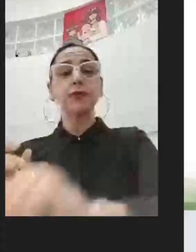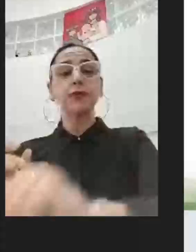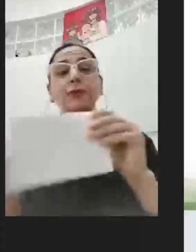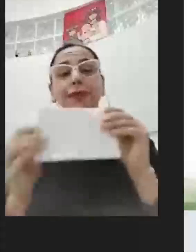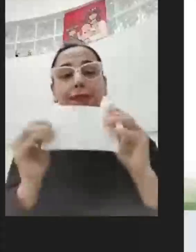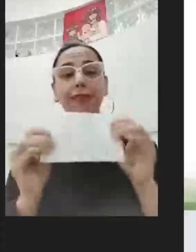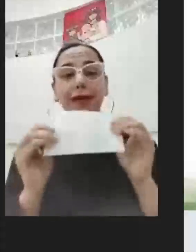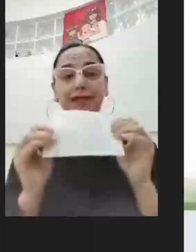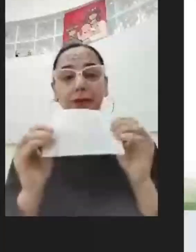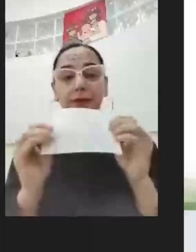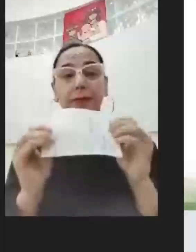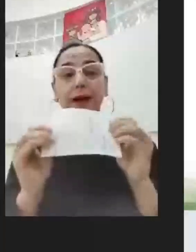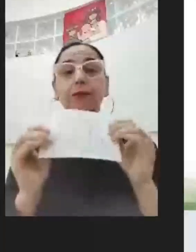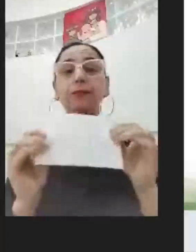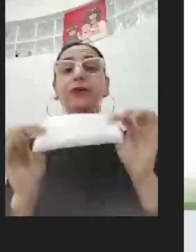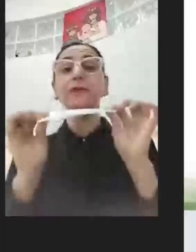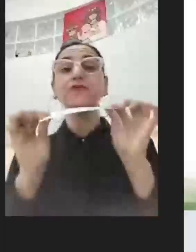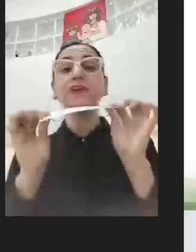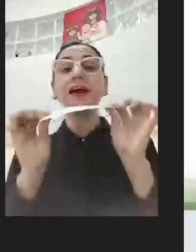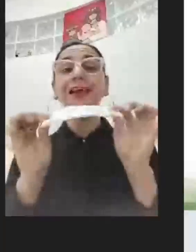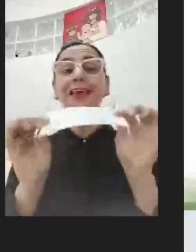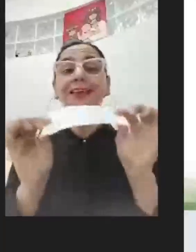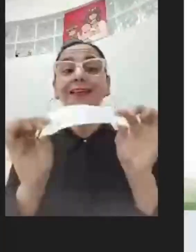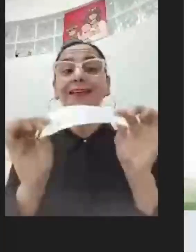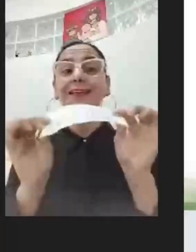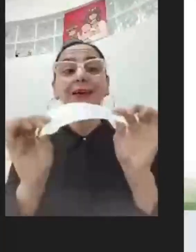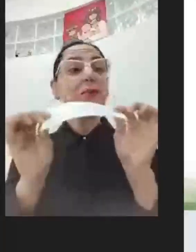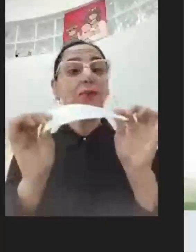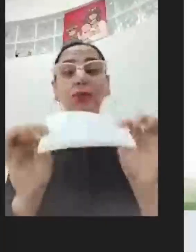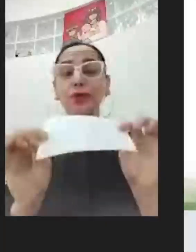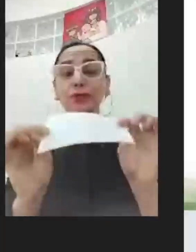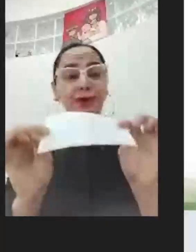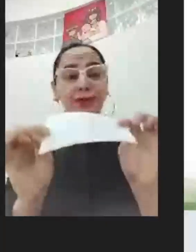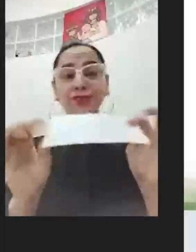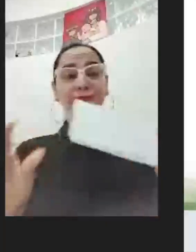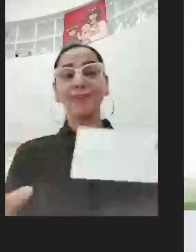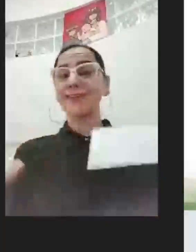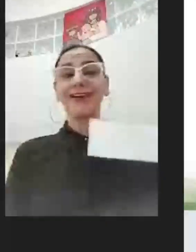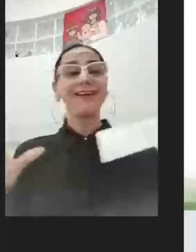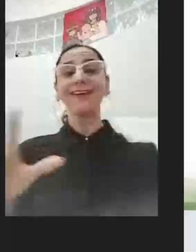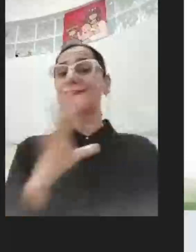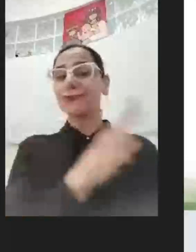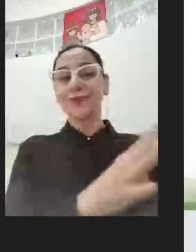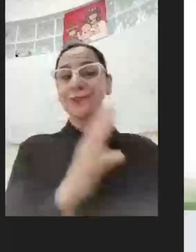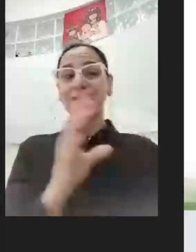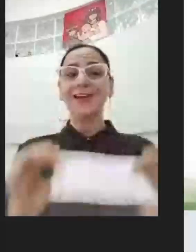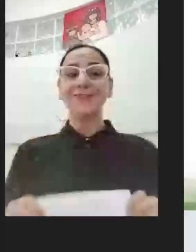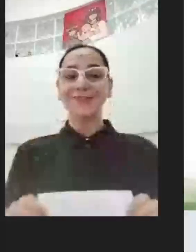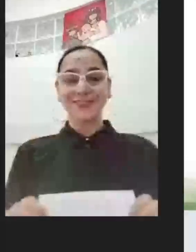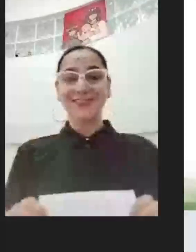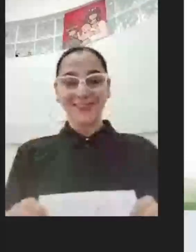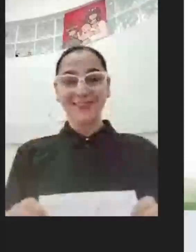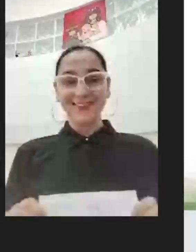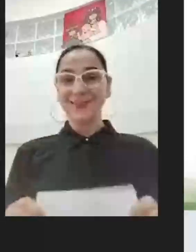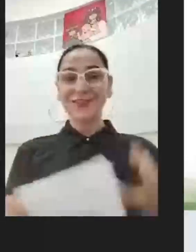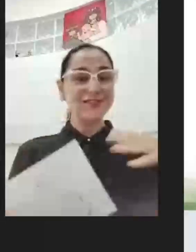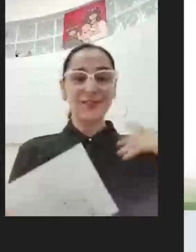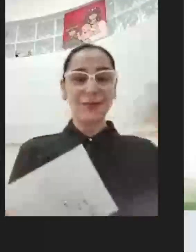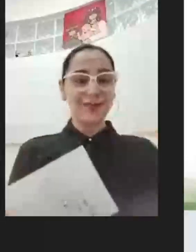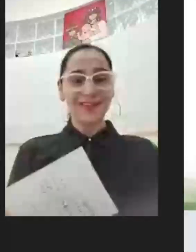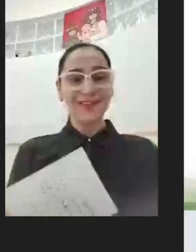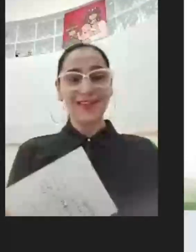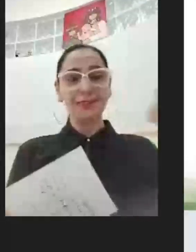fazer um cartãozinho meu lá na maternidade que eu trabalho, porque vai me gerar renda, muito mais do que ali onde eu